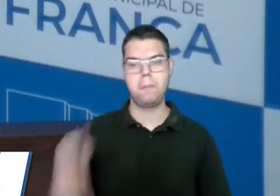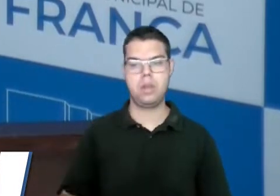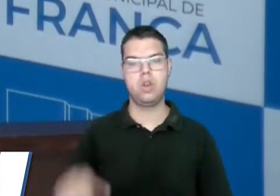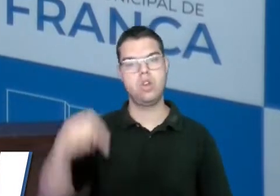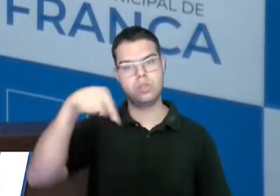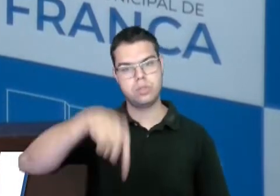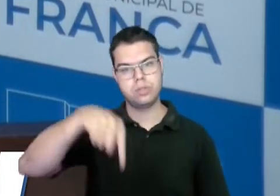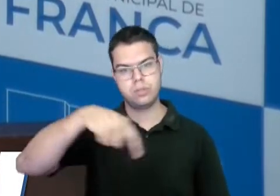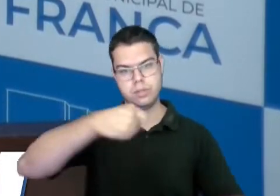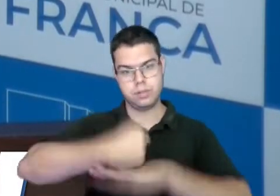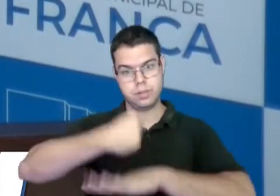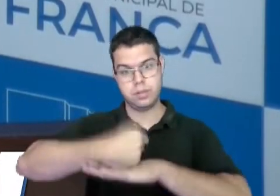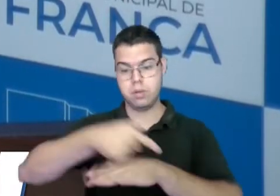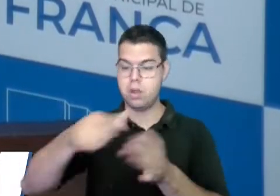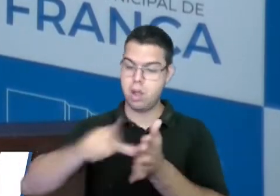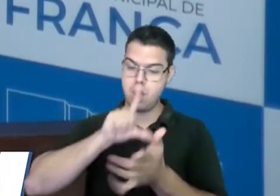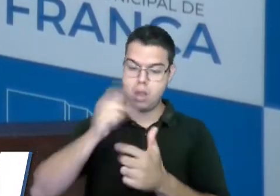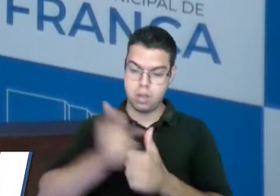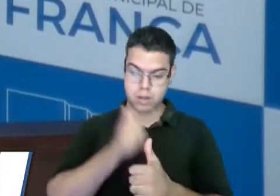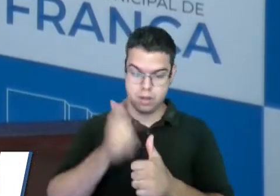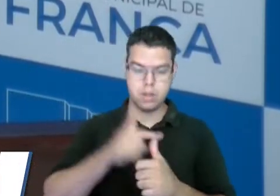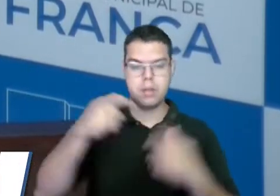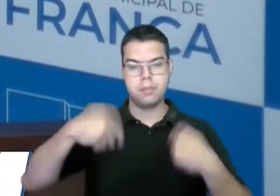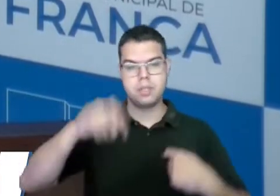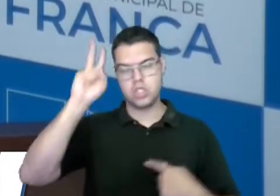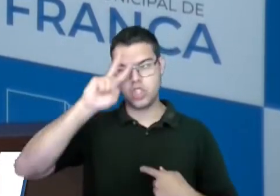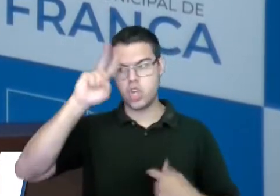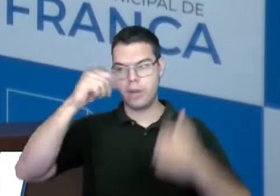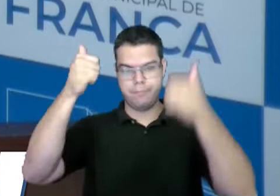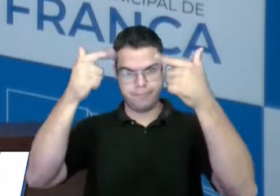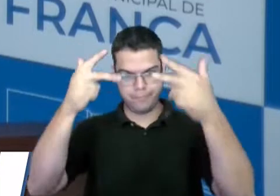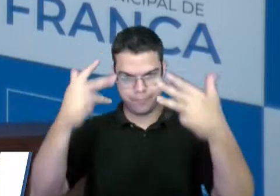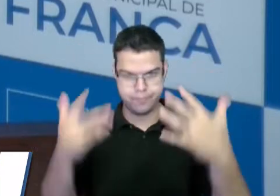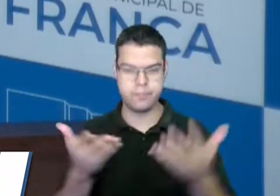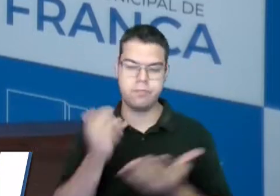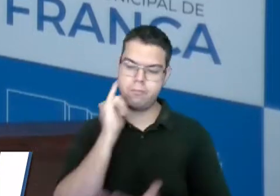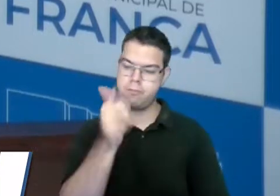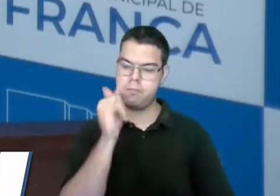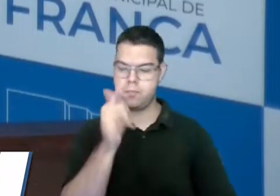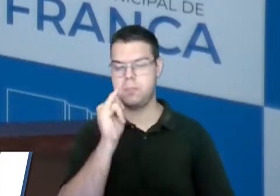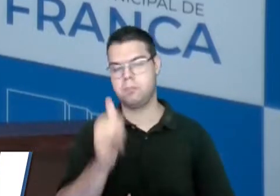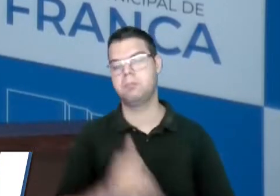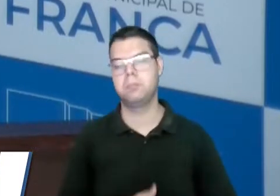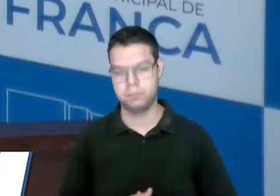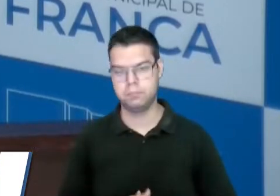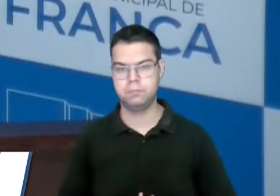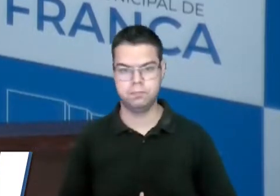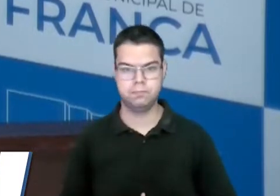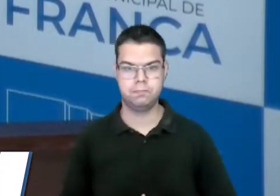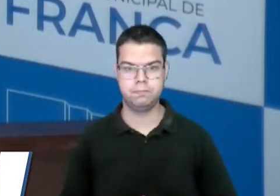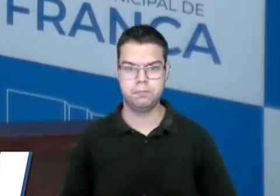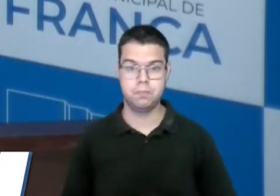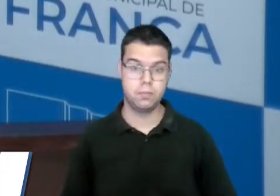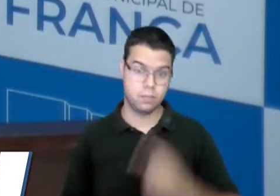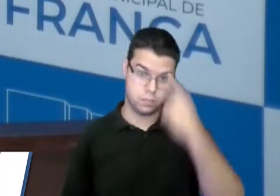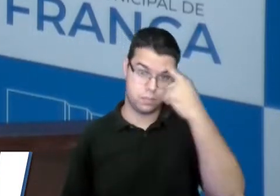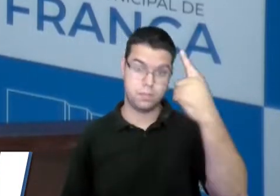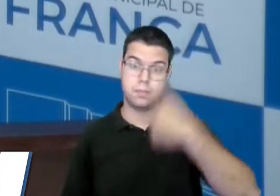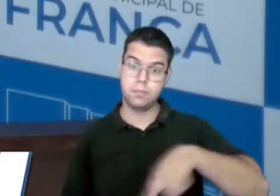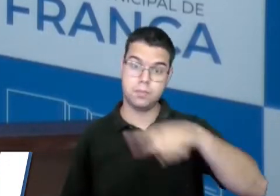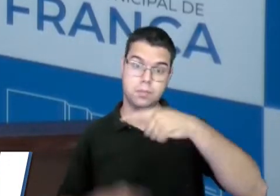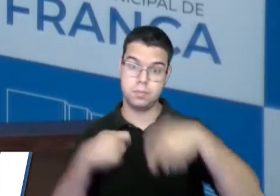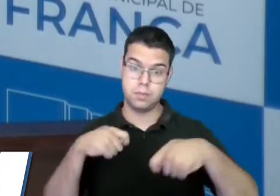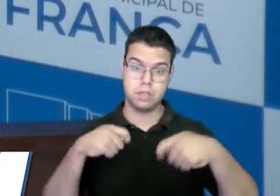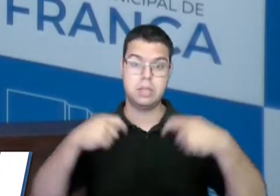preciso a gente contar uma breve história, né? Quando sentimos a necessidade de cuidar da nossa gente